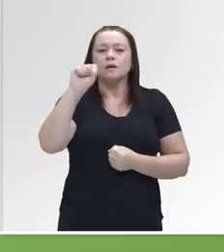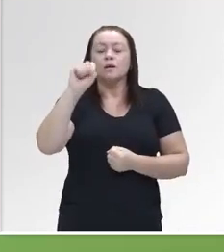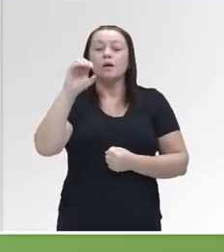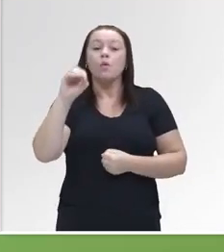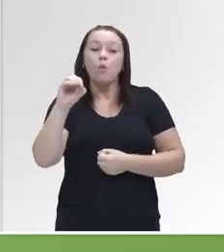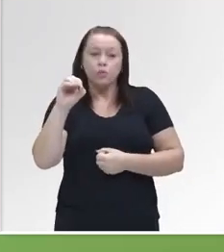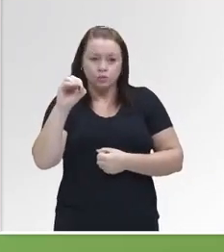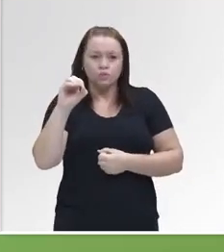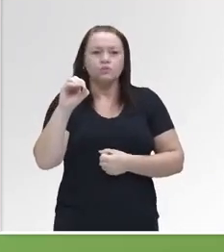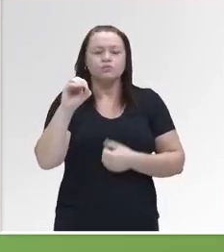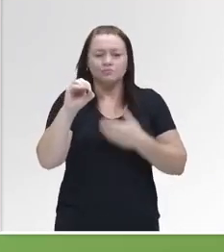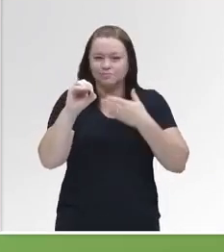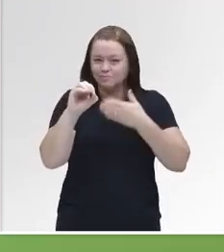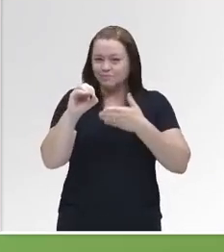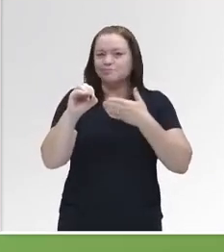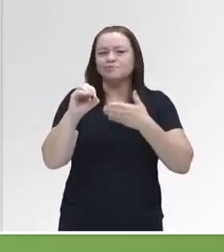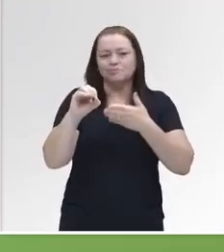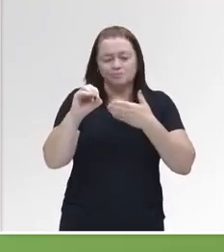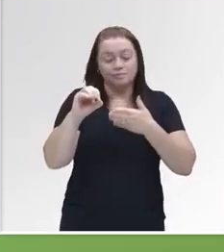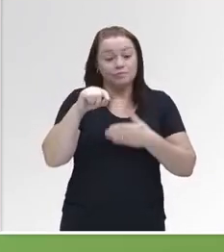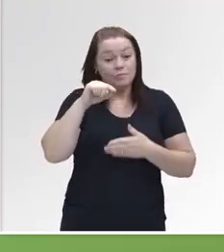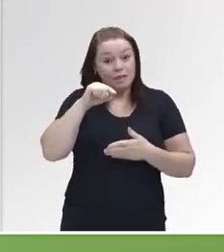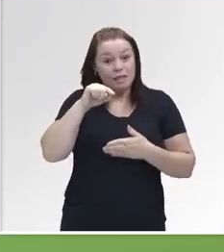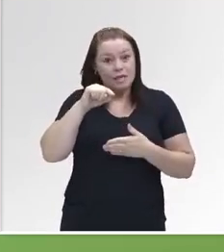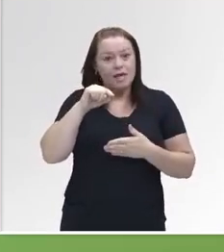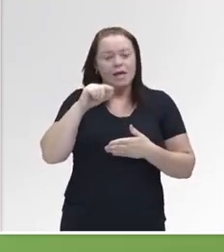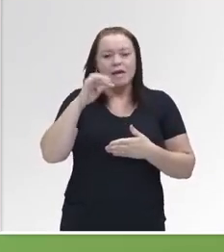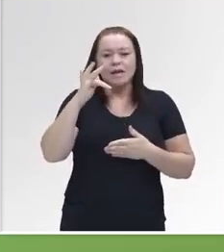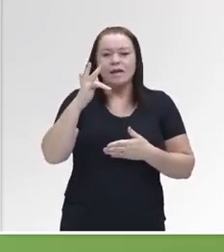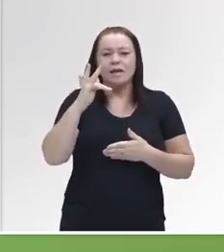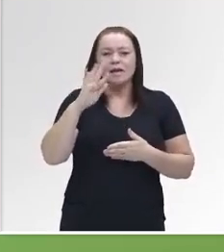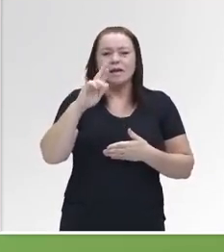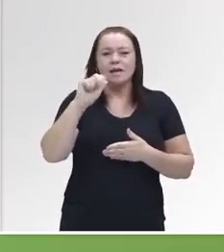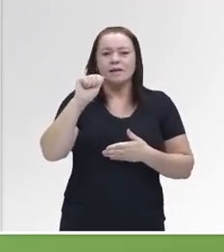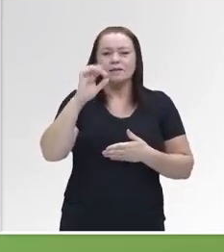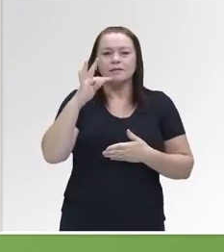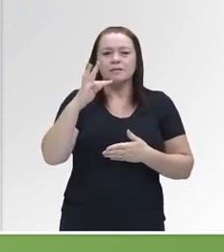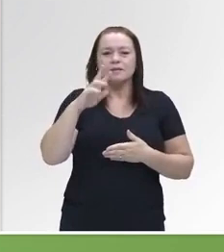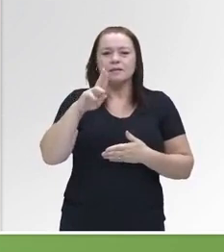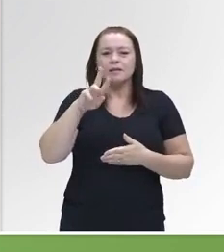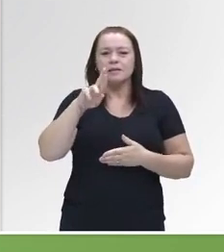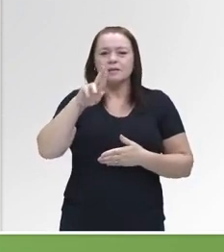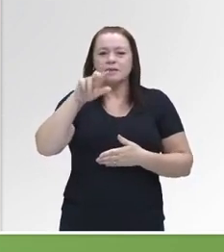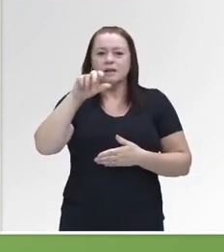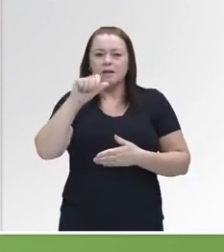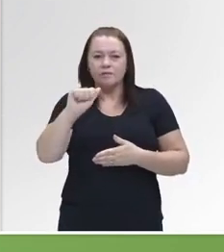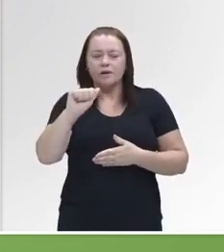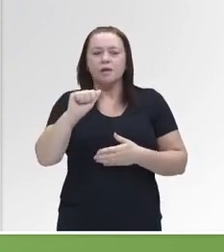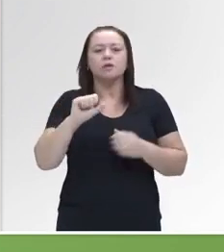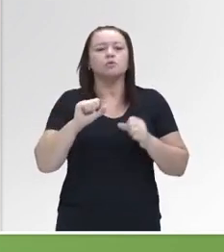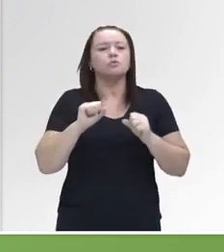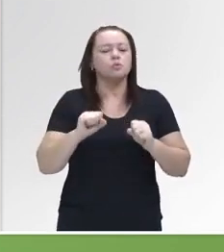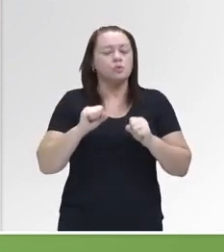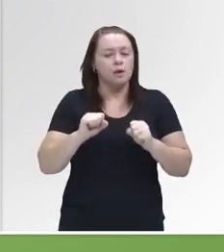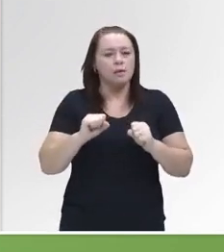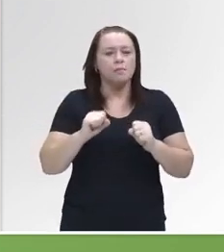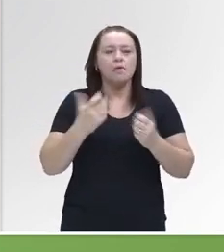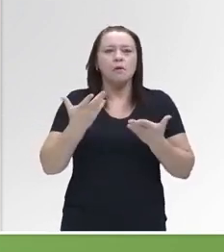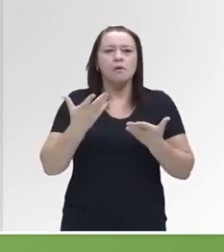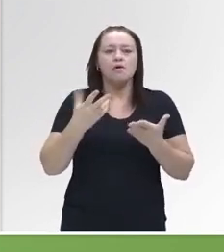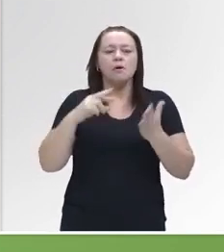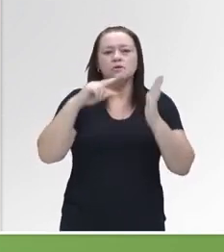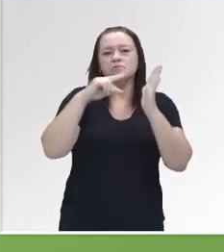fratura? Quebrar osso. As fraturas podem ser definidas como perda da continuidade do osso. O